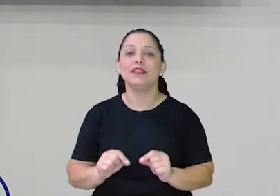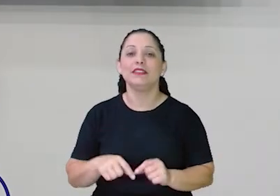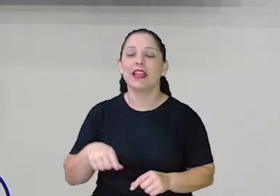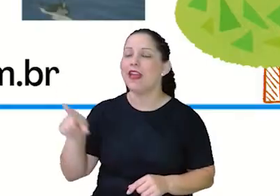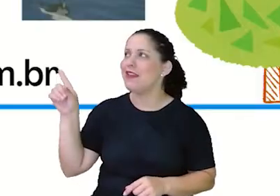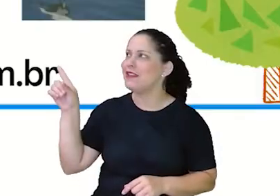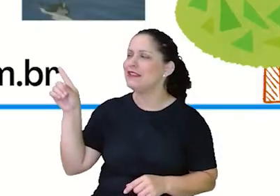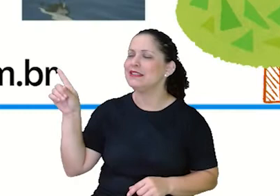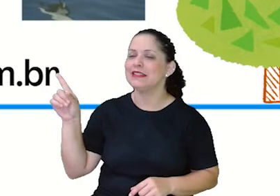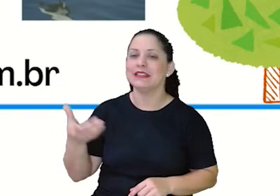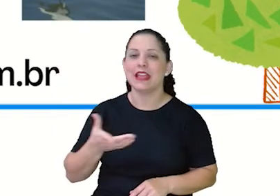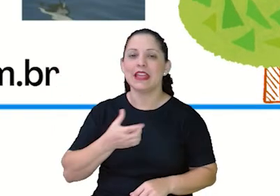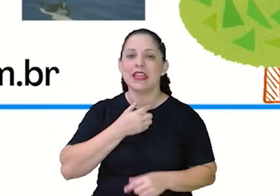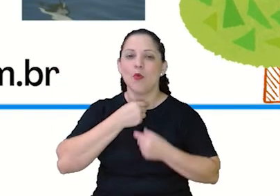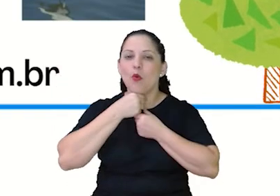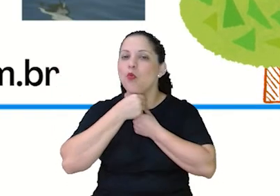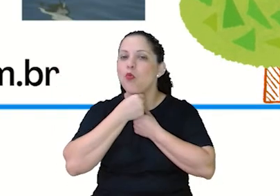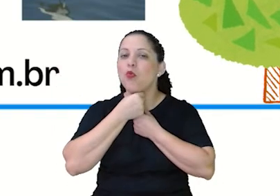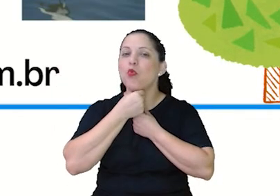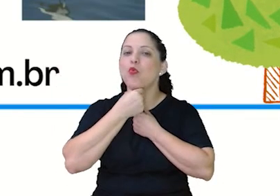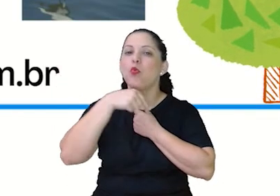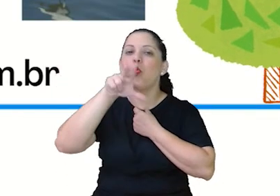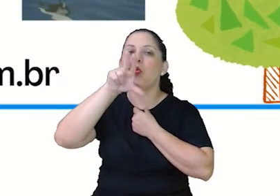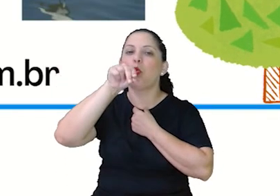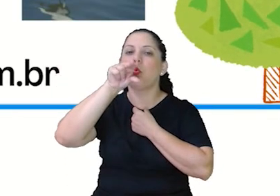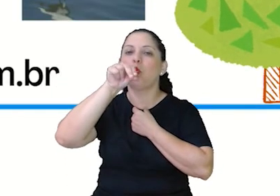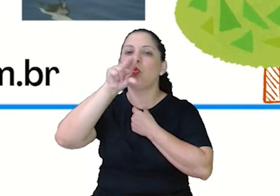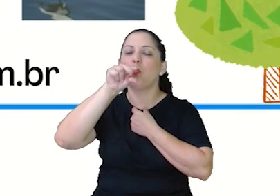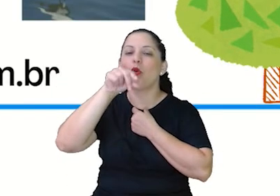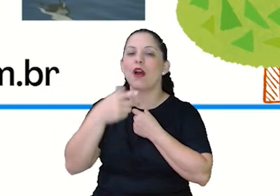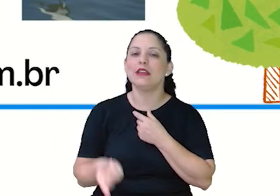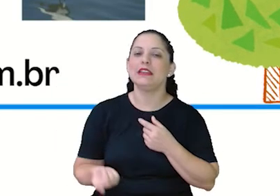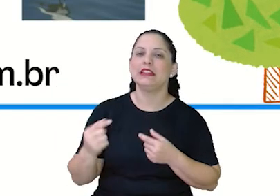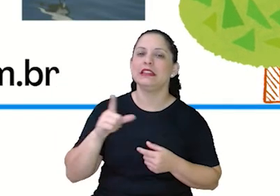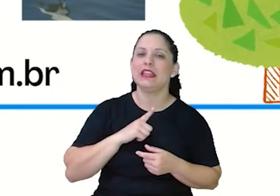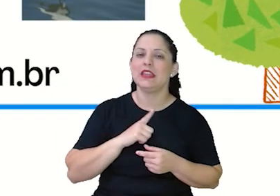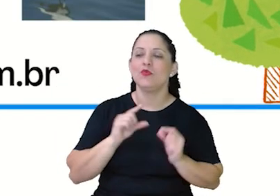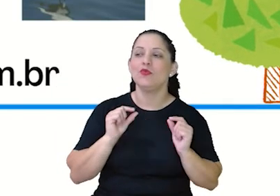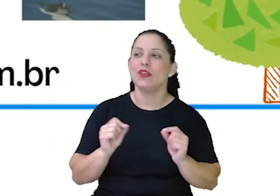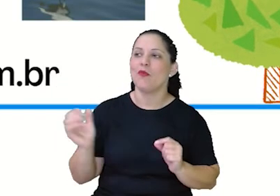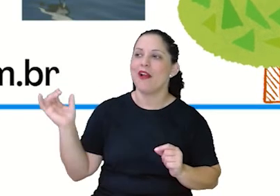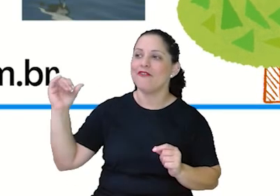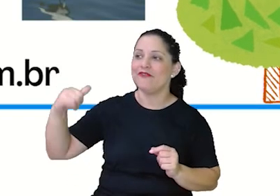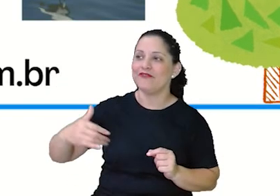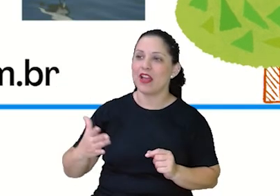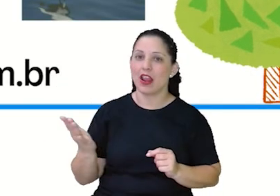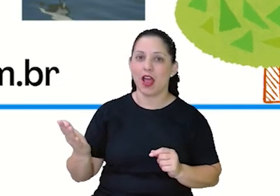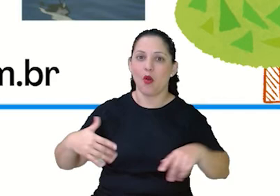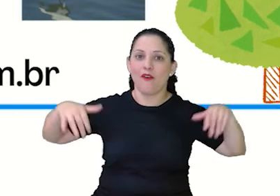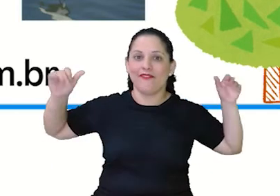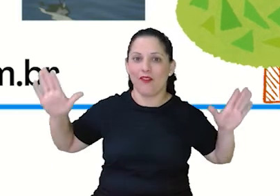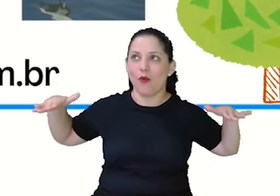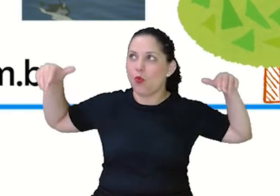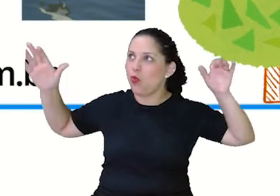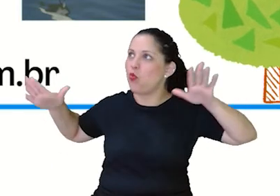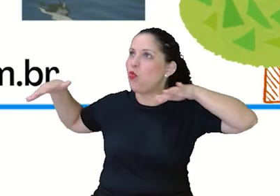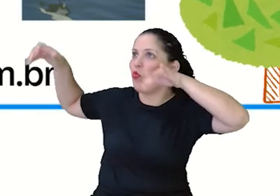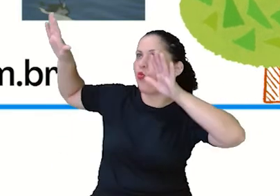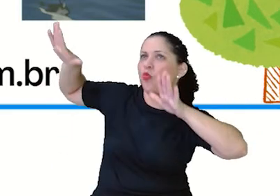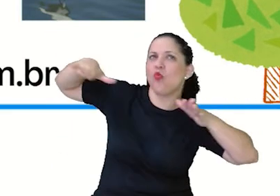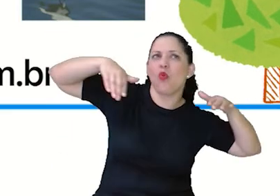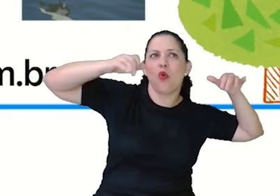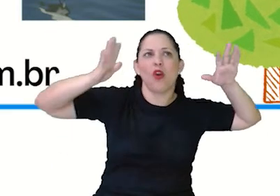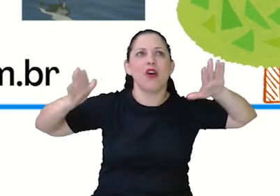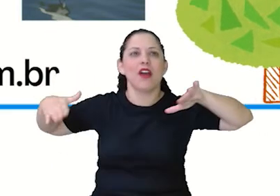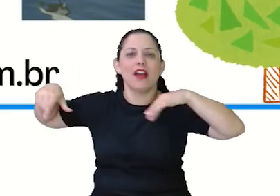esse livro. Ela faz uma viagem sobre o Recife através de fotos, como você está vendo ali, ó. Porque a garça é um